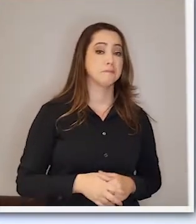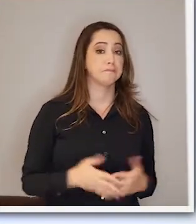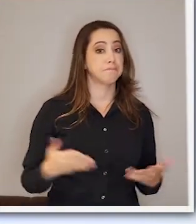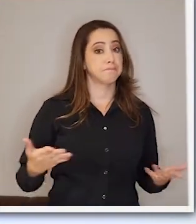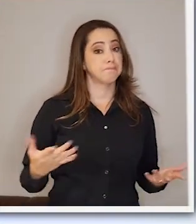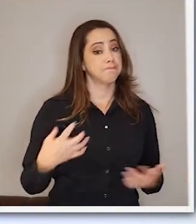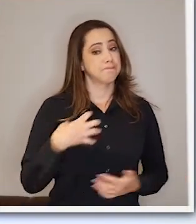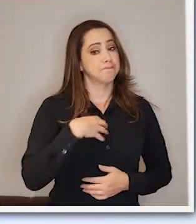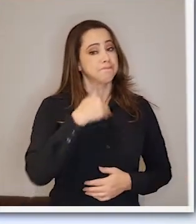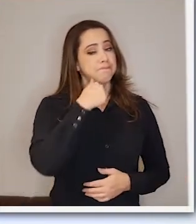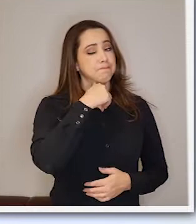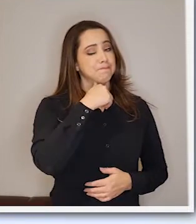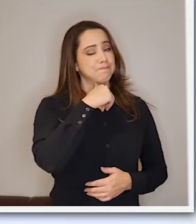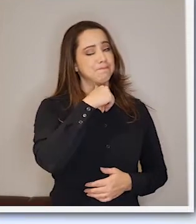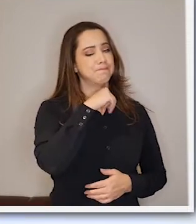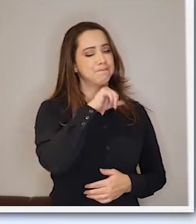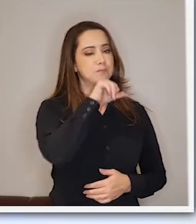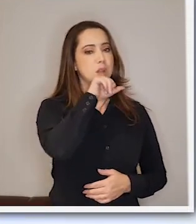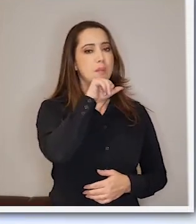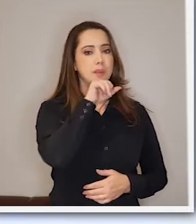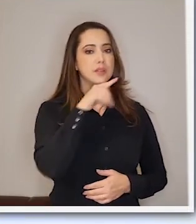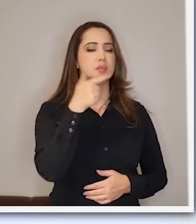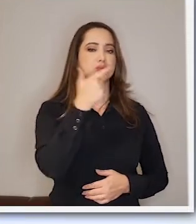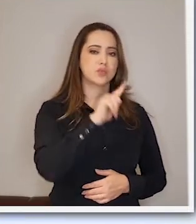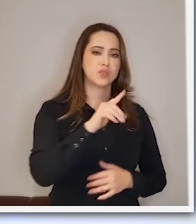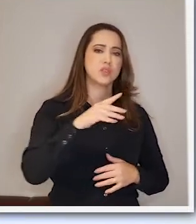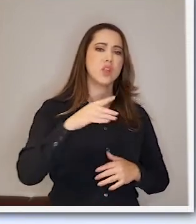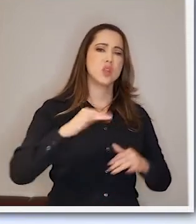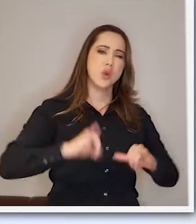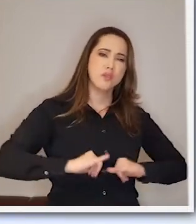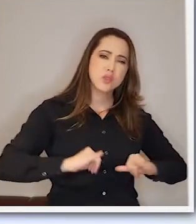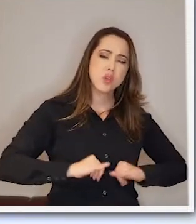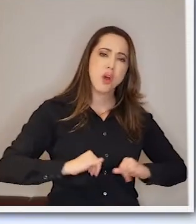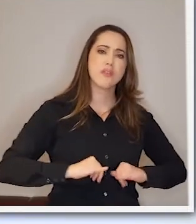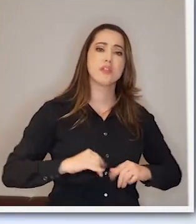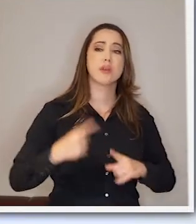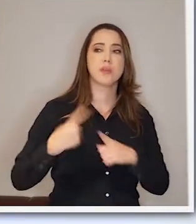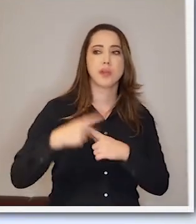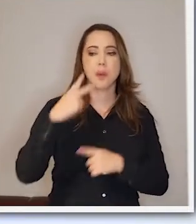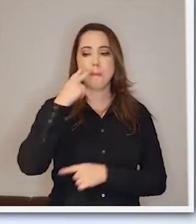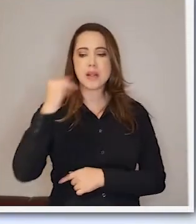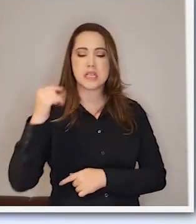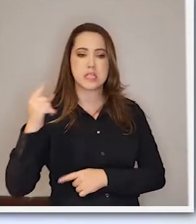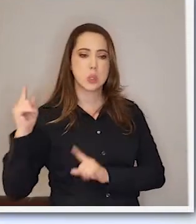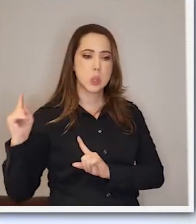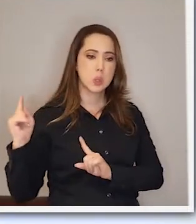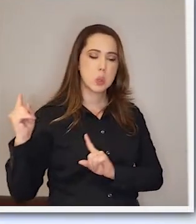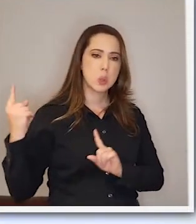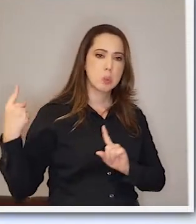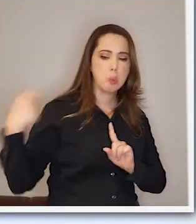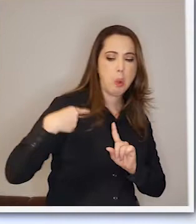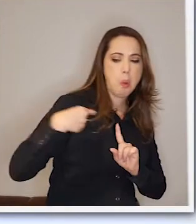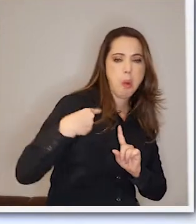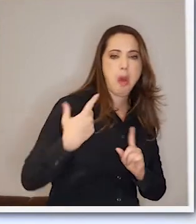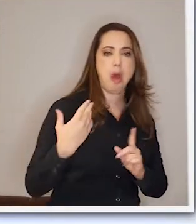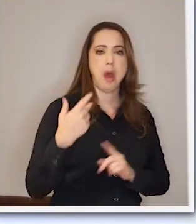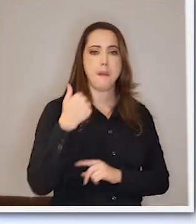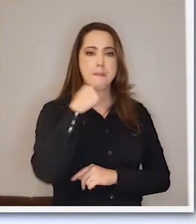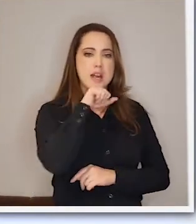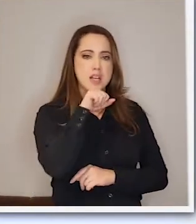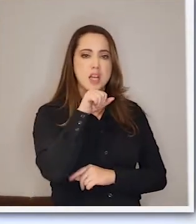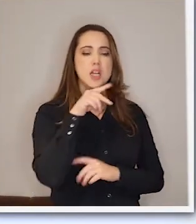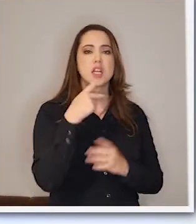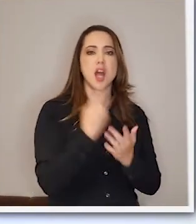acaba a mãe acaba sendo vítima psicológica desse pai. Há um abuso